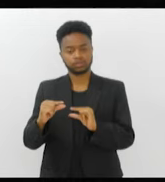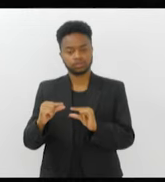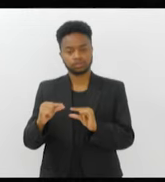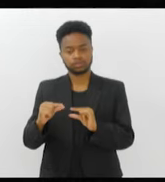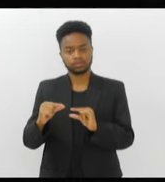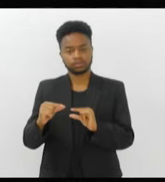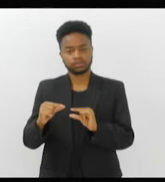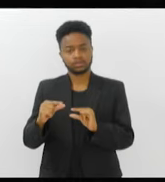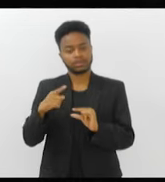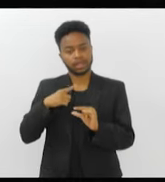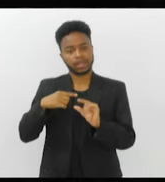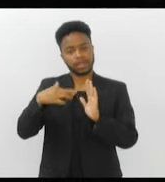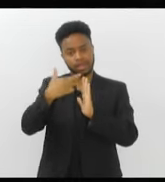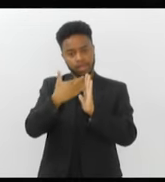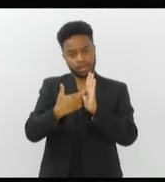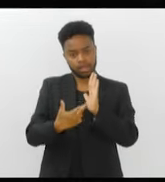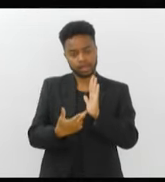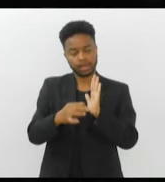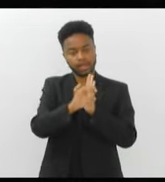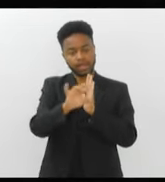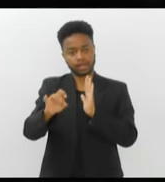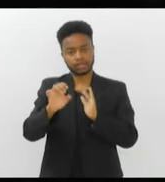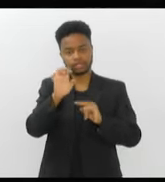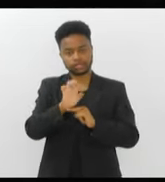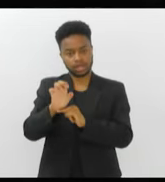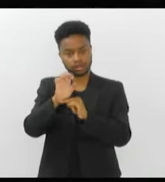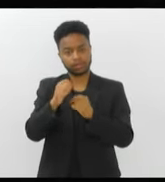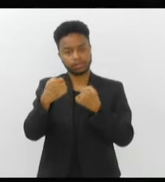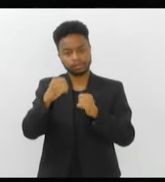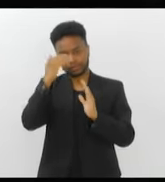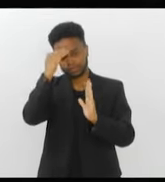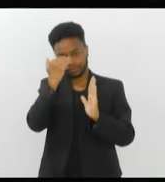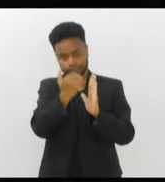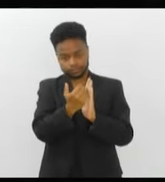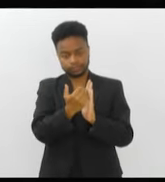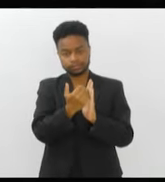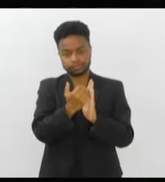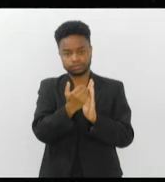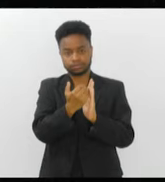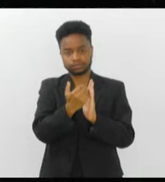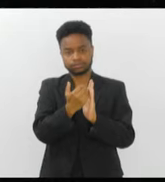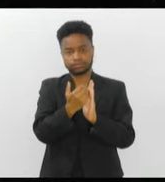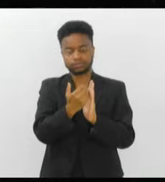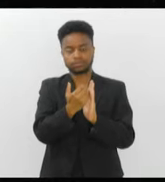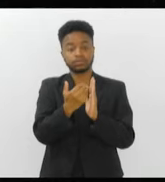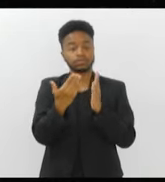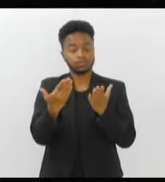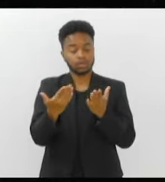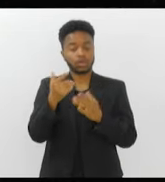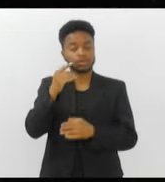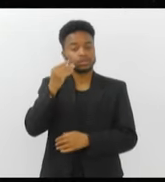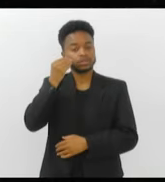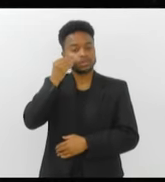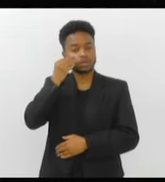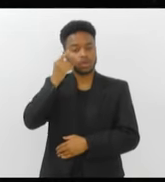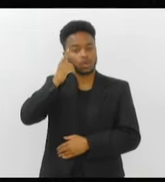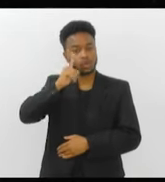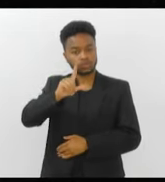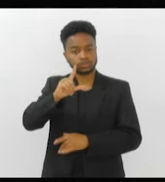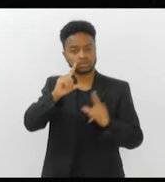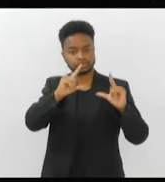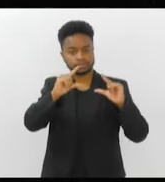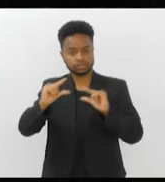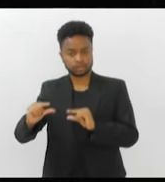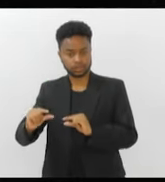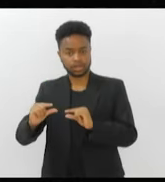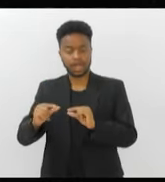mediante exigências que os estados poderão cumprir para que chegue até